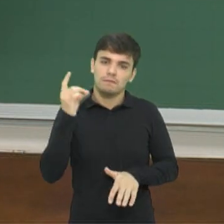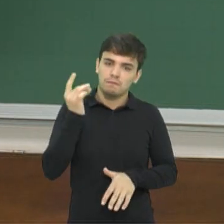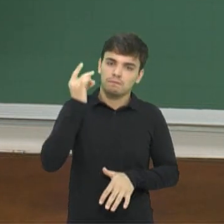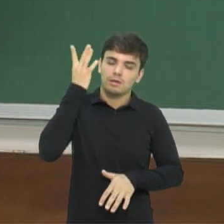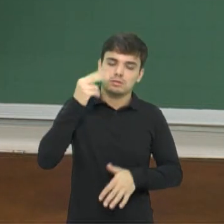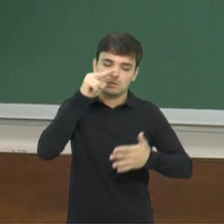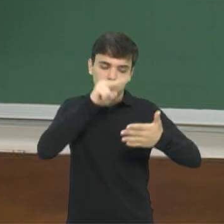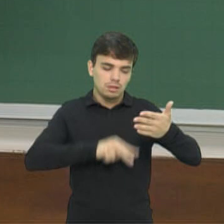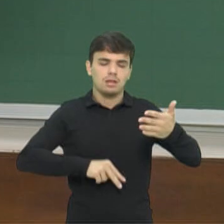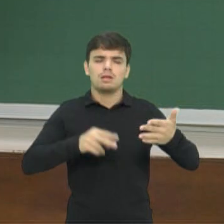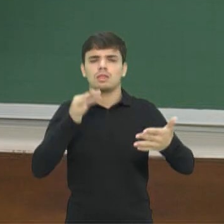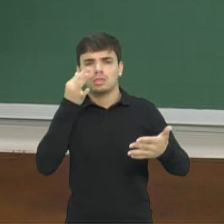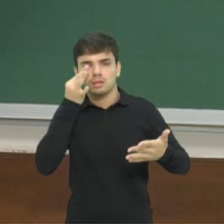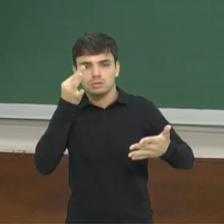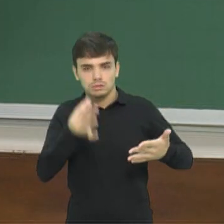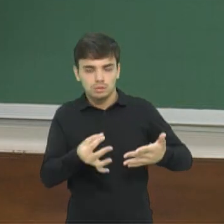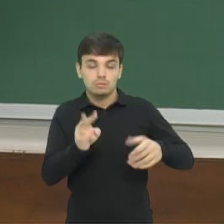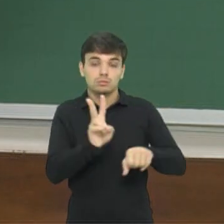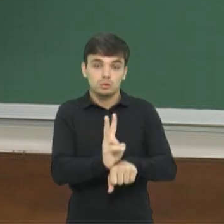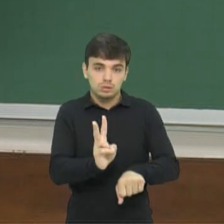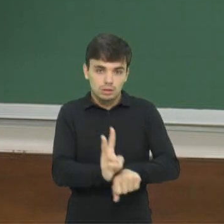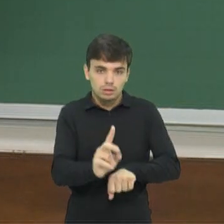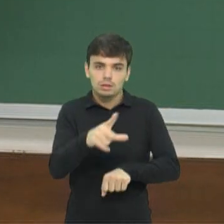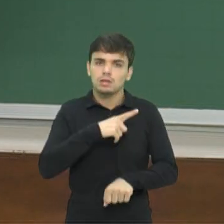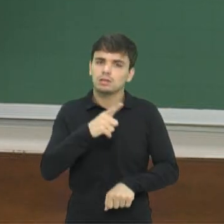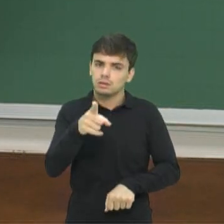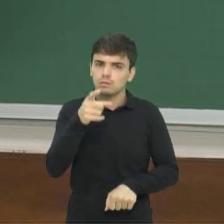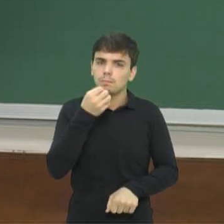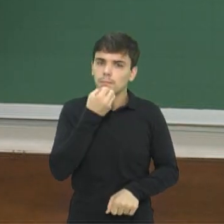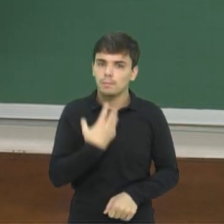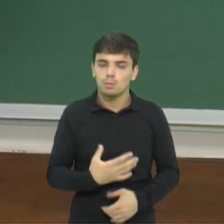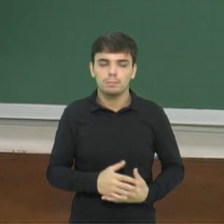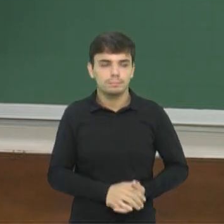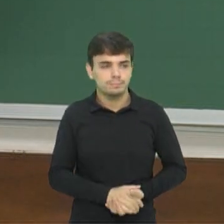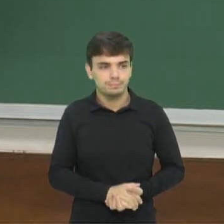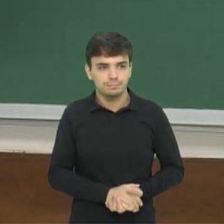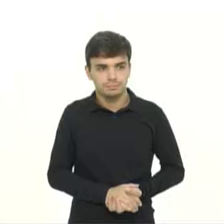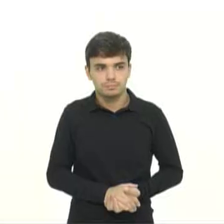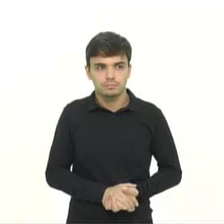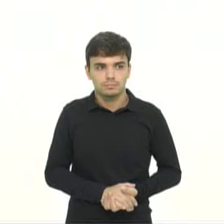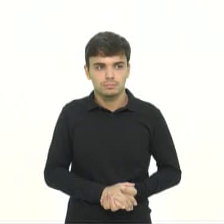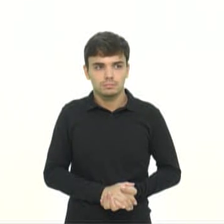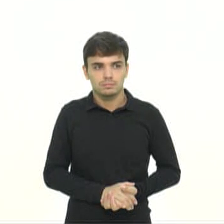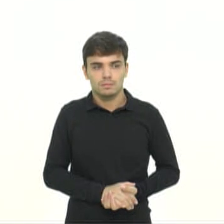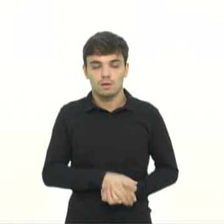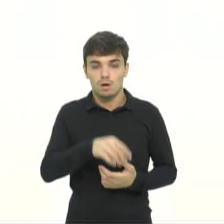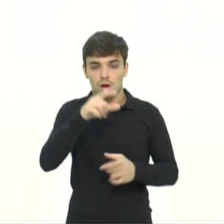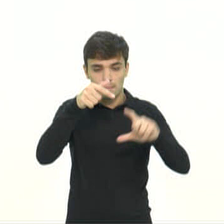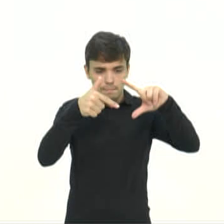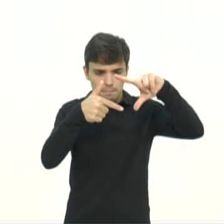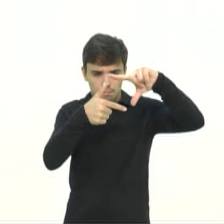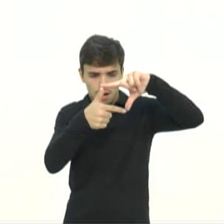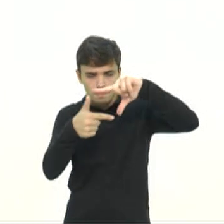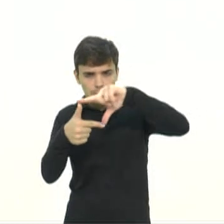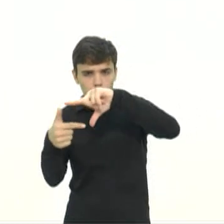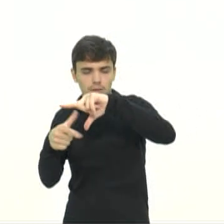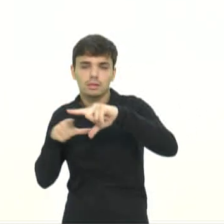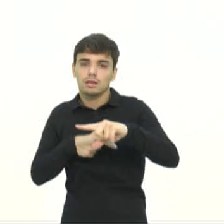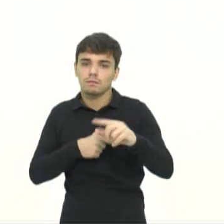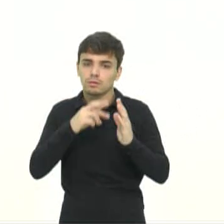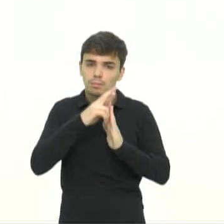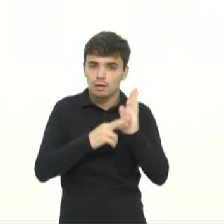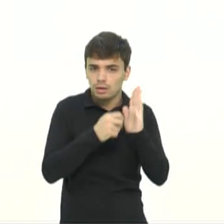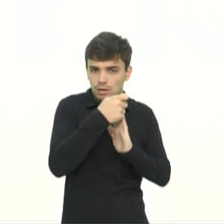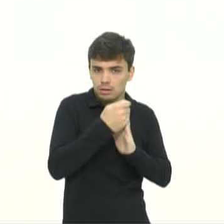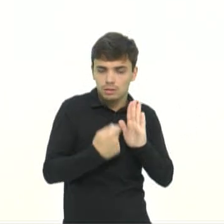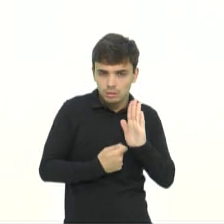atenção, faça com cuidado, com carinho, que eu tenho certeza que você vai se dar bem. Então, olha o que está dizendo a tirinha. Tenho que fazer uma redação sobre a vaca. O que